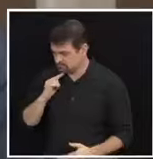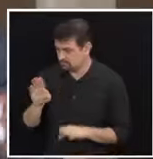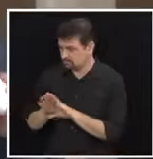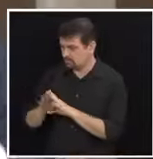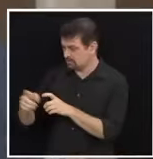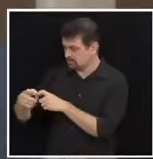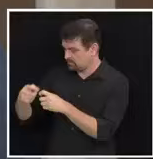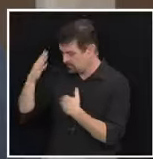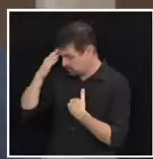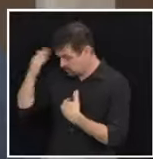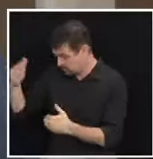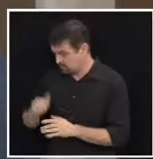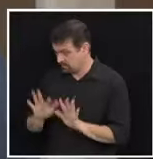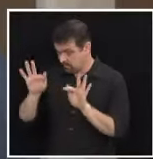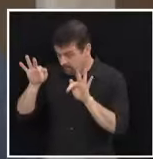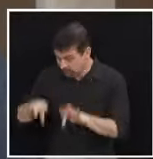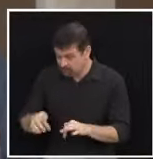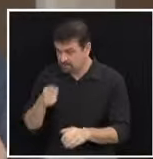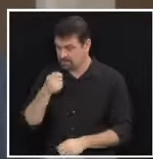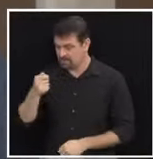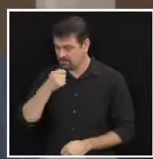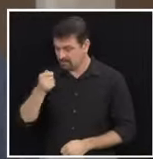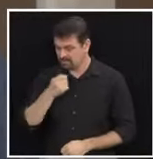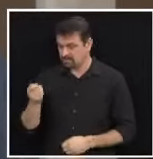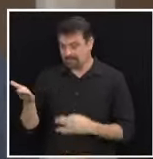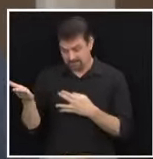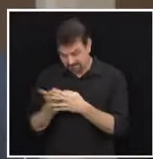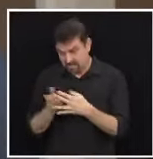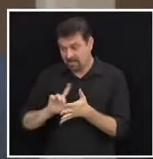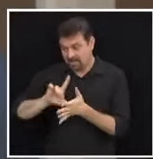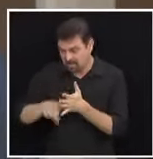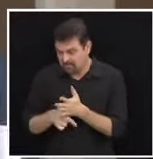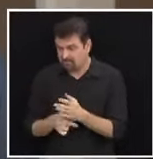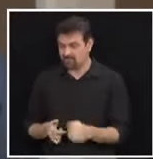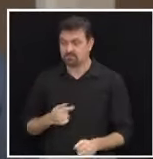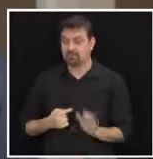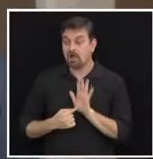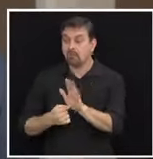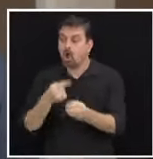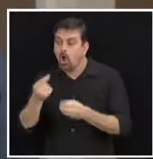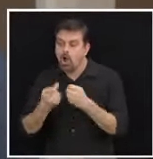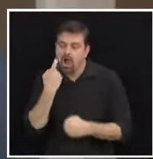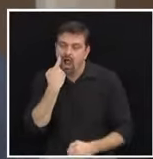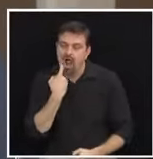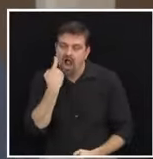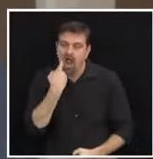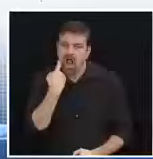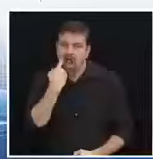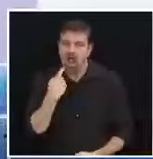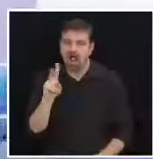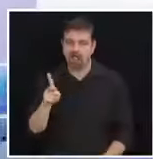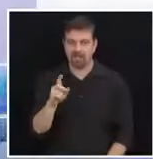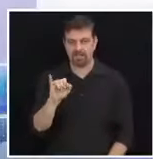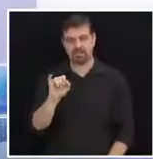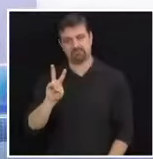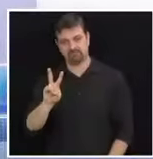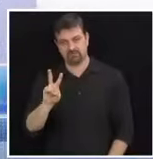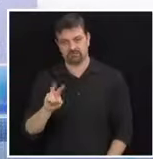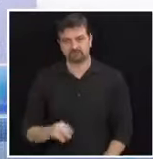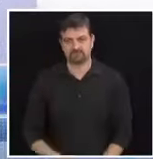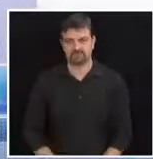doutor. Nós vamos encerrar aqui o segundo bloco e no terceiro nós vamos mostrar o teste rápido de HIV. Não saia daí.